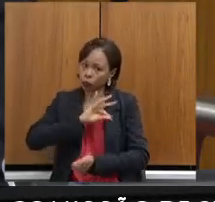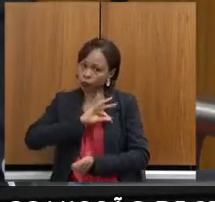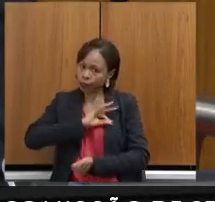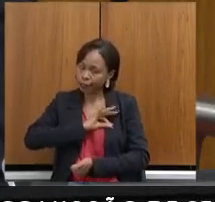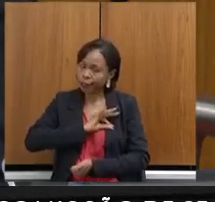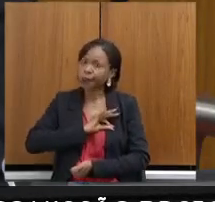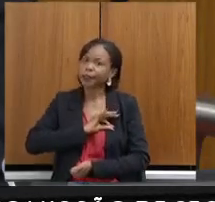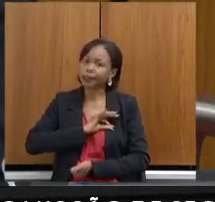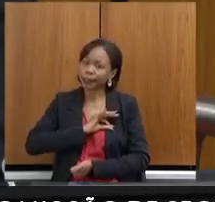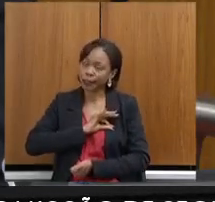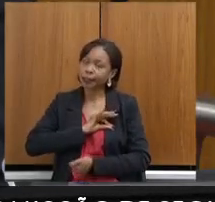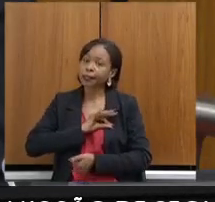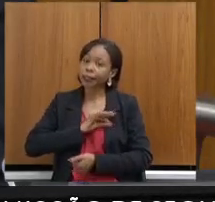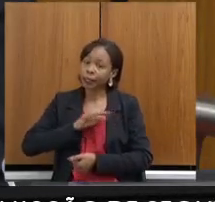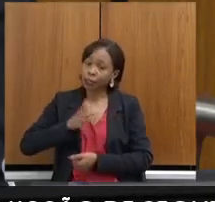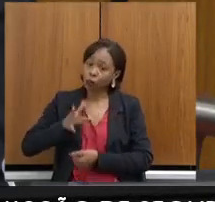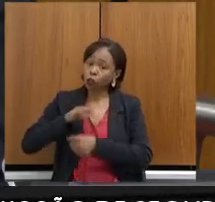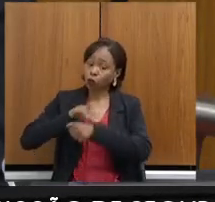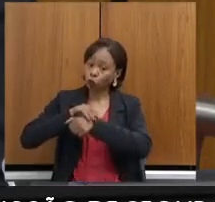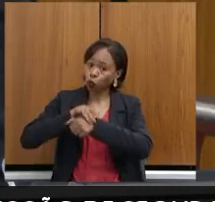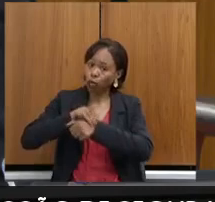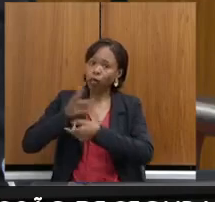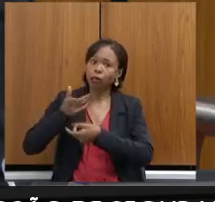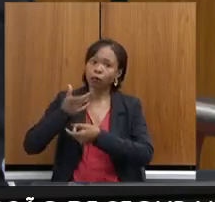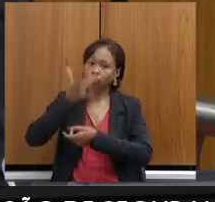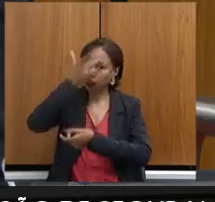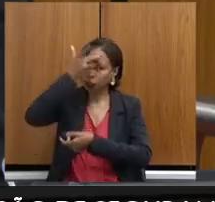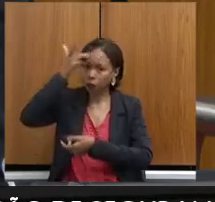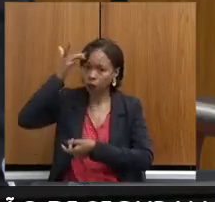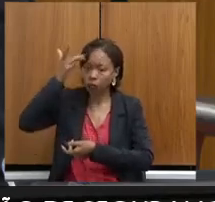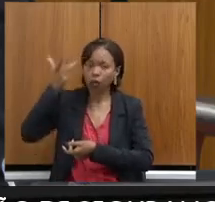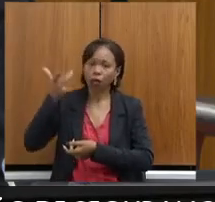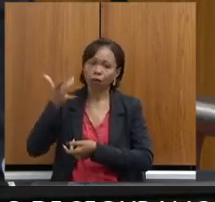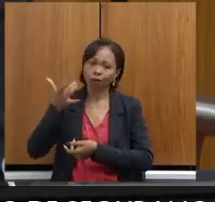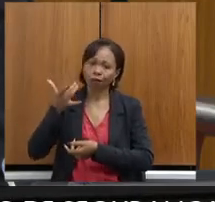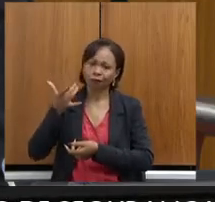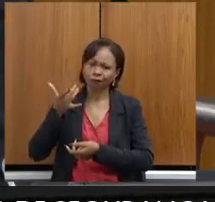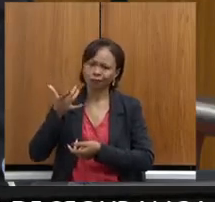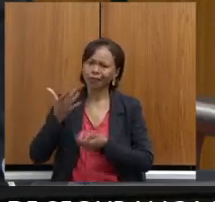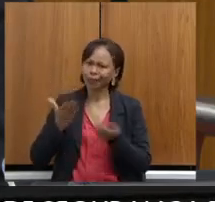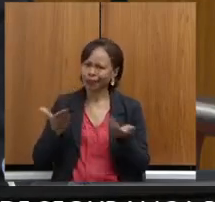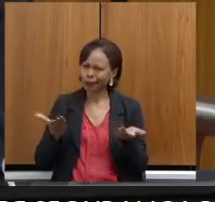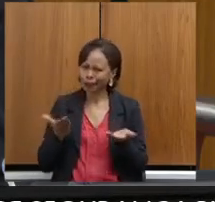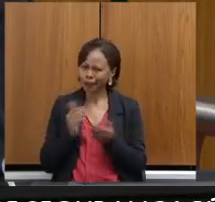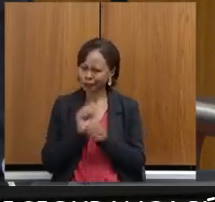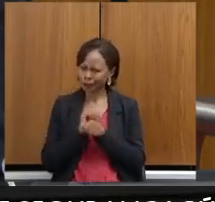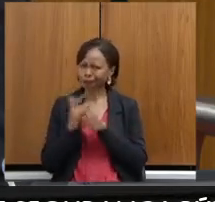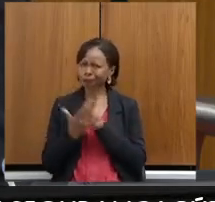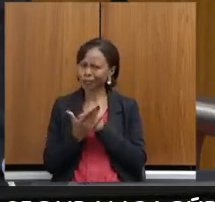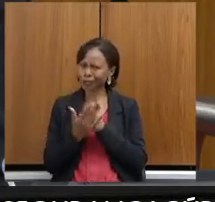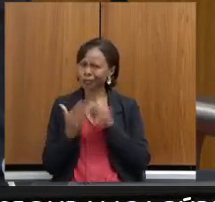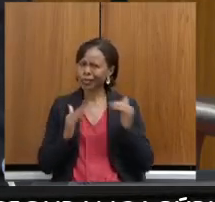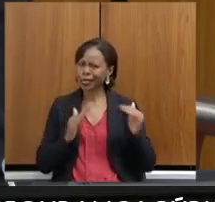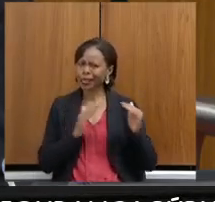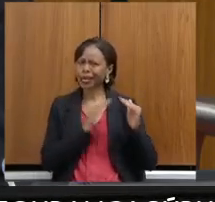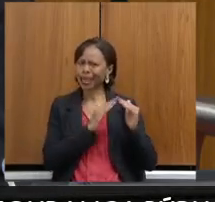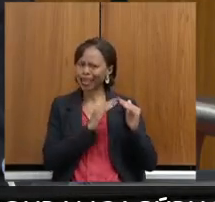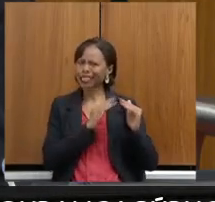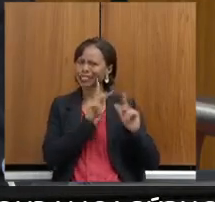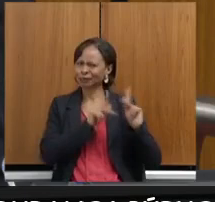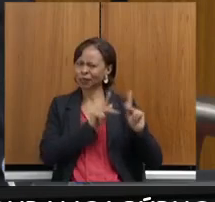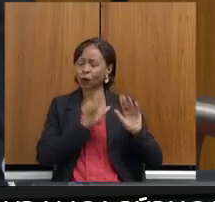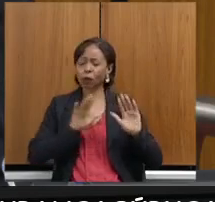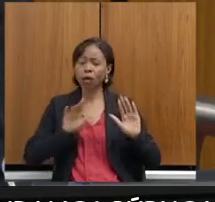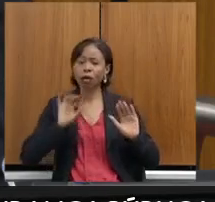policiais ainda mais nesse tempo que eles tiveram todo mundo em casa e eles na rua nas